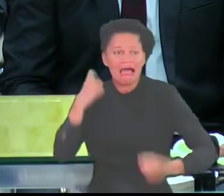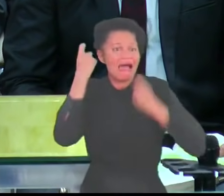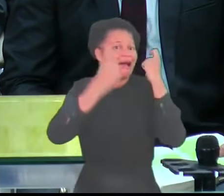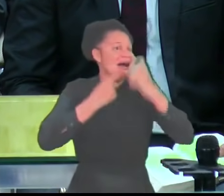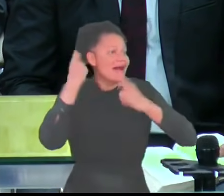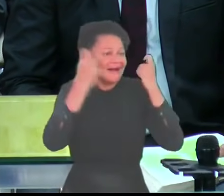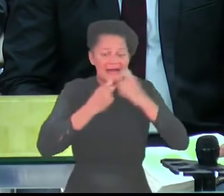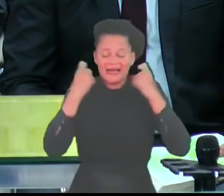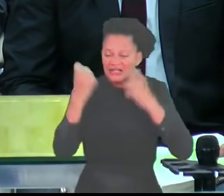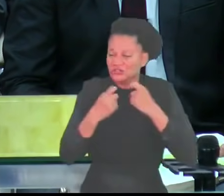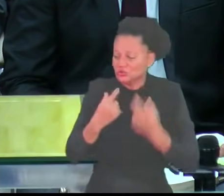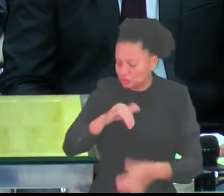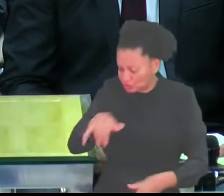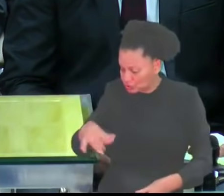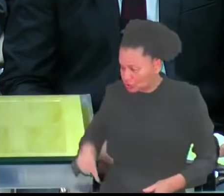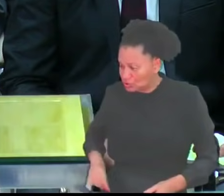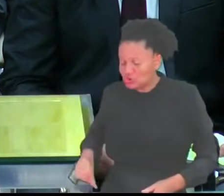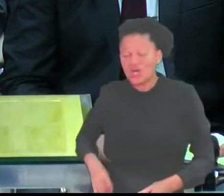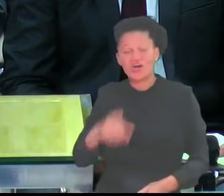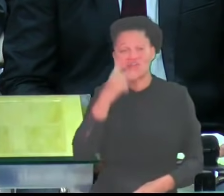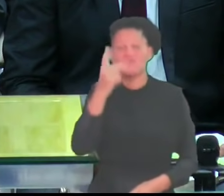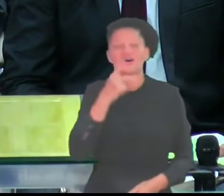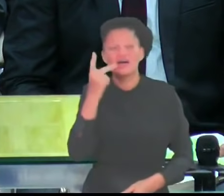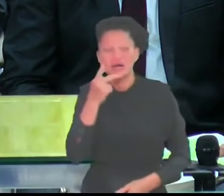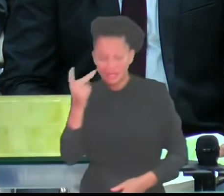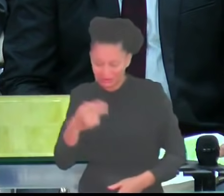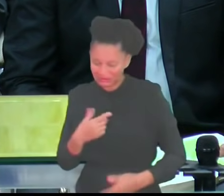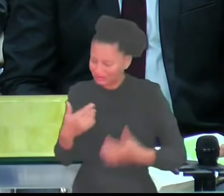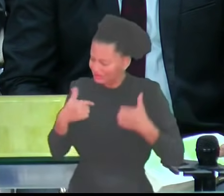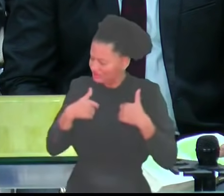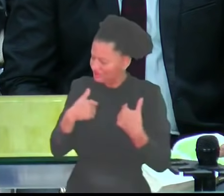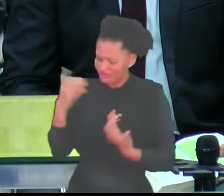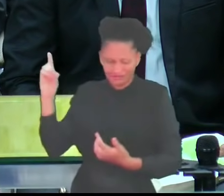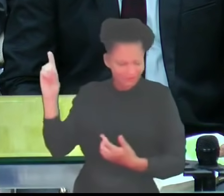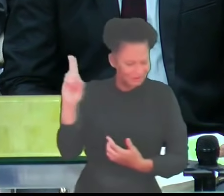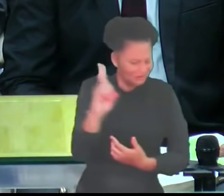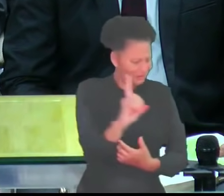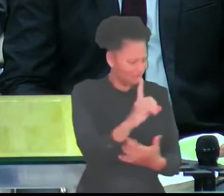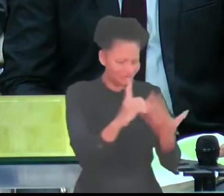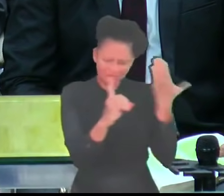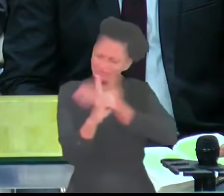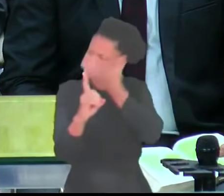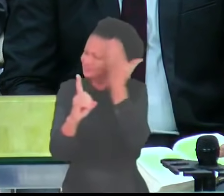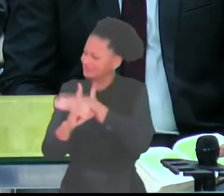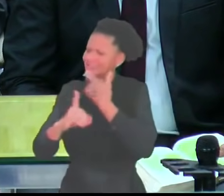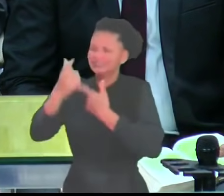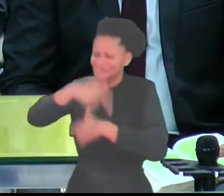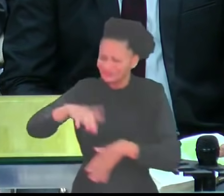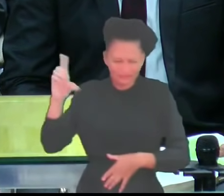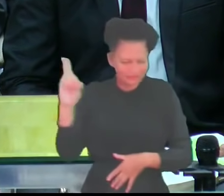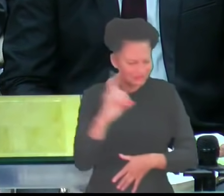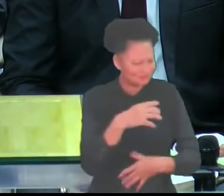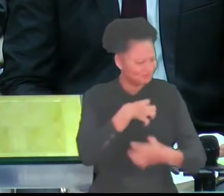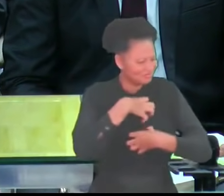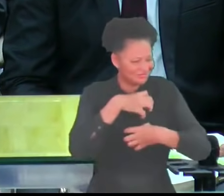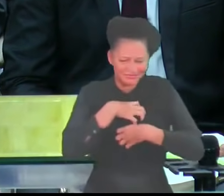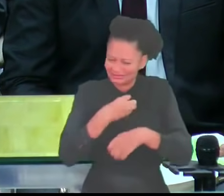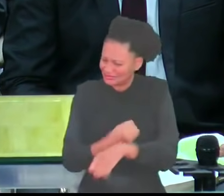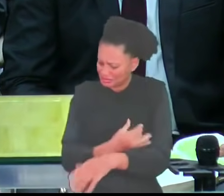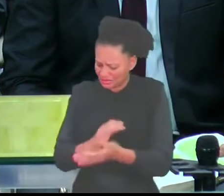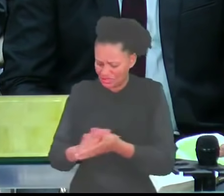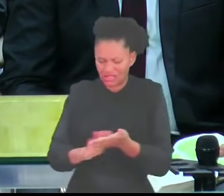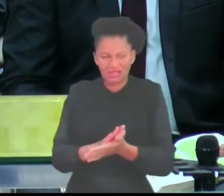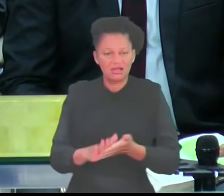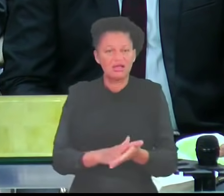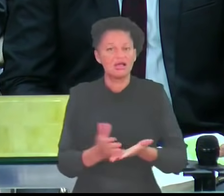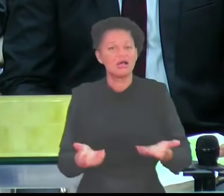desesperado. Ele, talvez Jó estava dizendo esse versículo: ele passa diante de mim e eu não vejo, e ele torna a passar perante mim e eu não sinto.